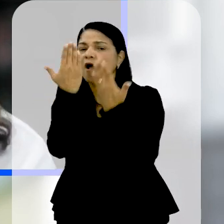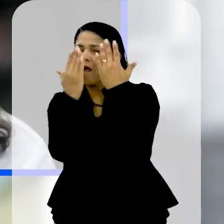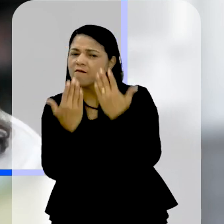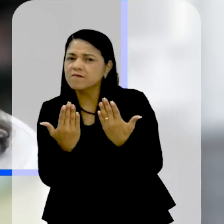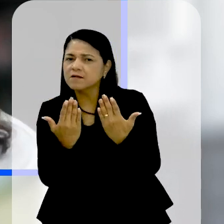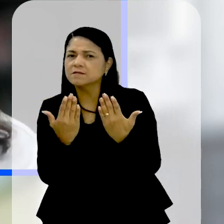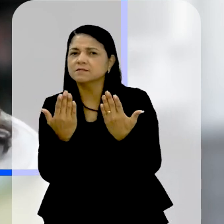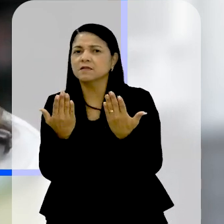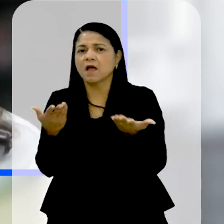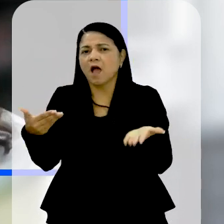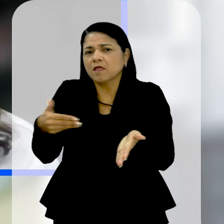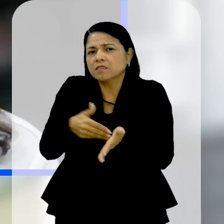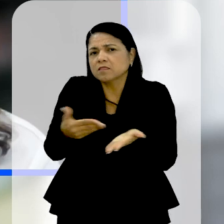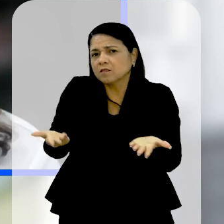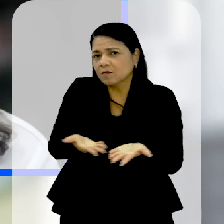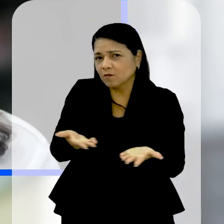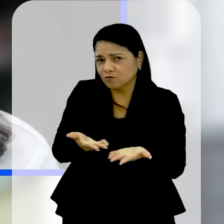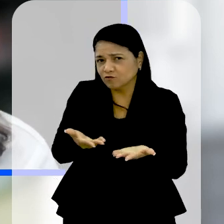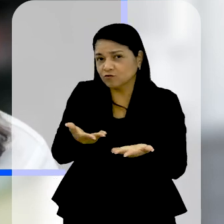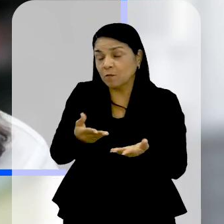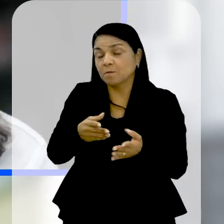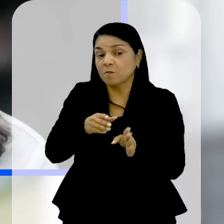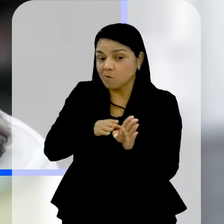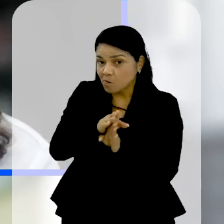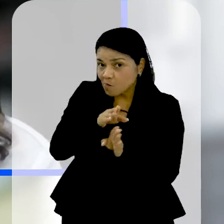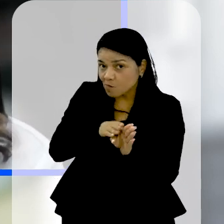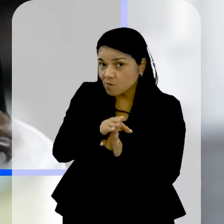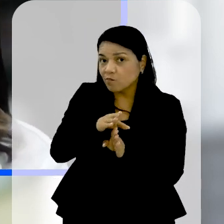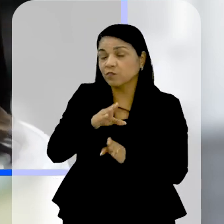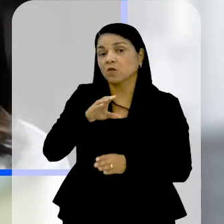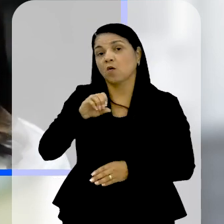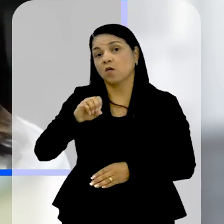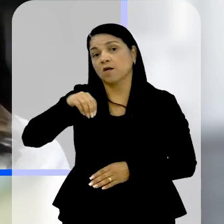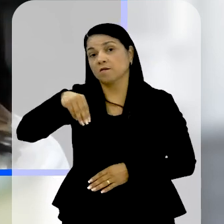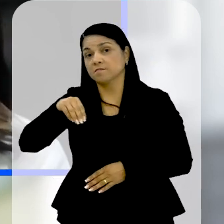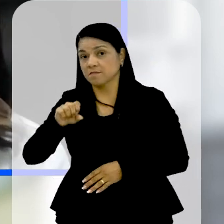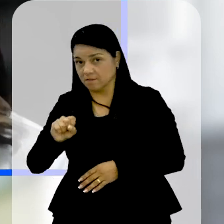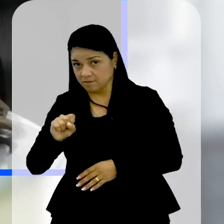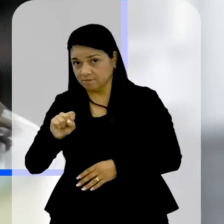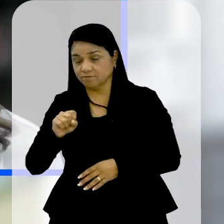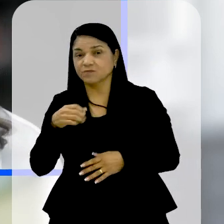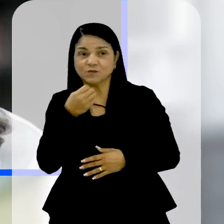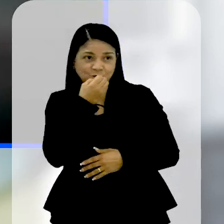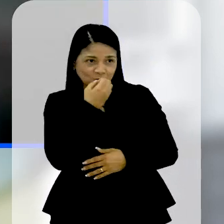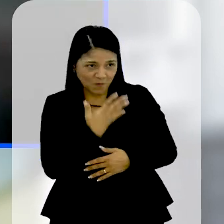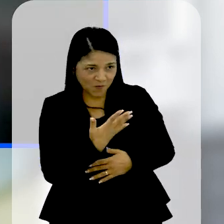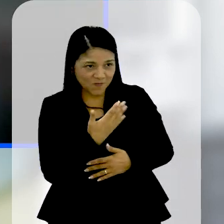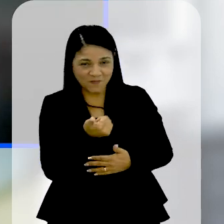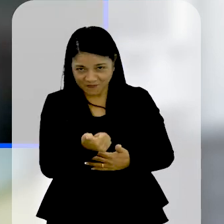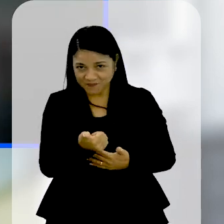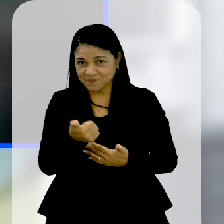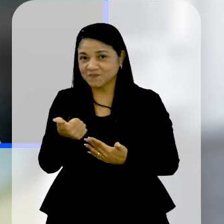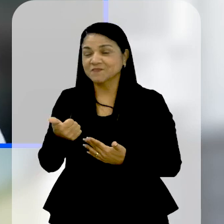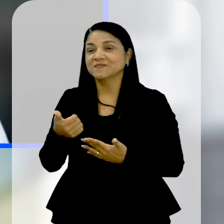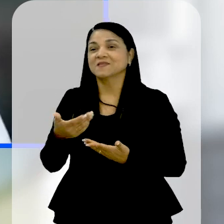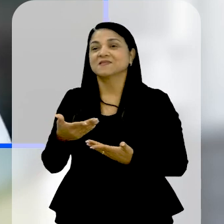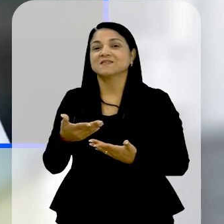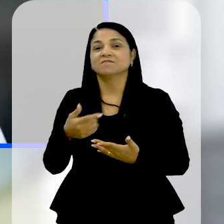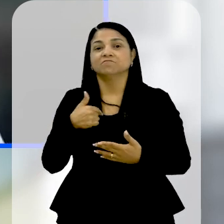está acontecendo até hoje, mesmo com a recomendação da OMS? Olá, pessoal, tudo bem?